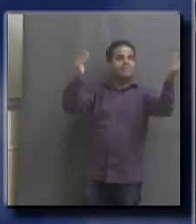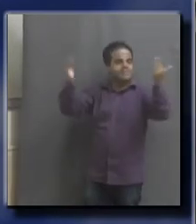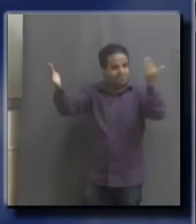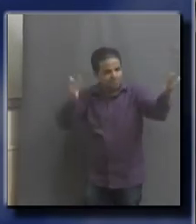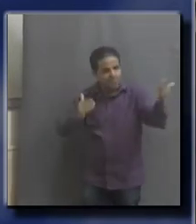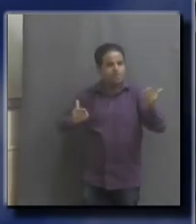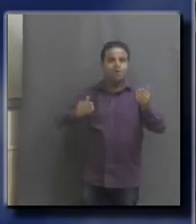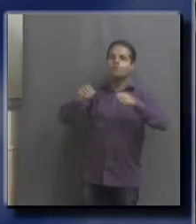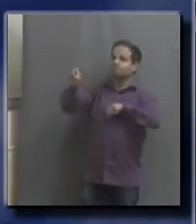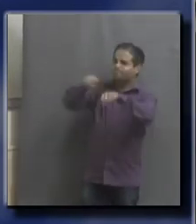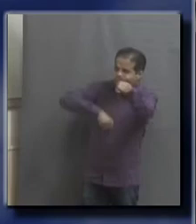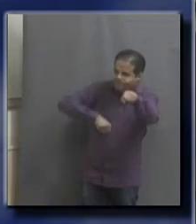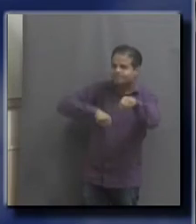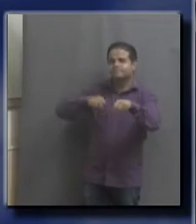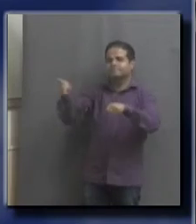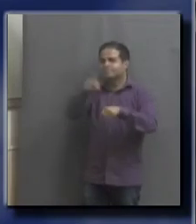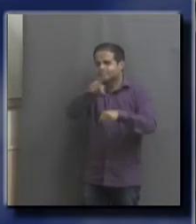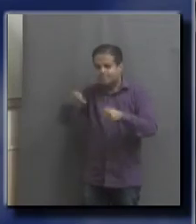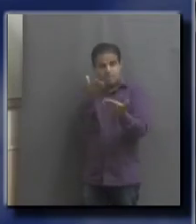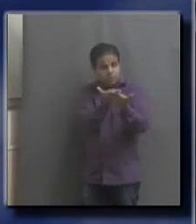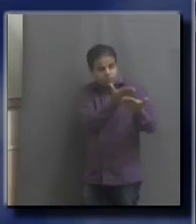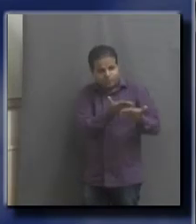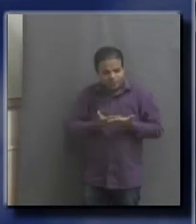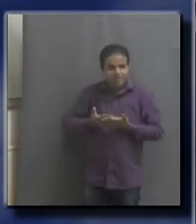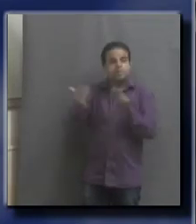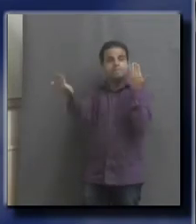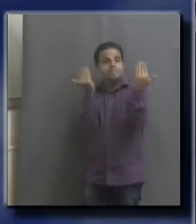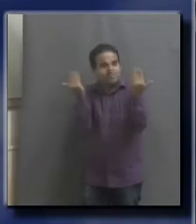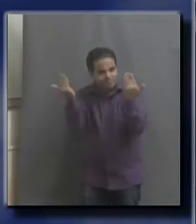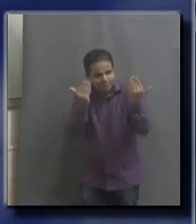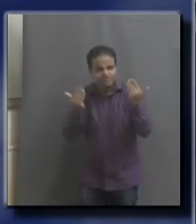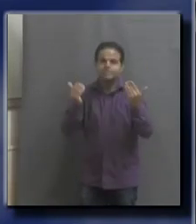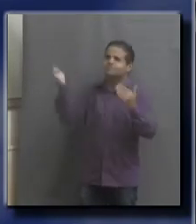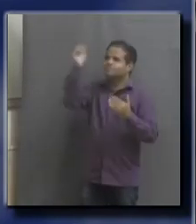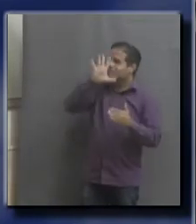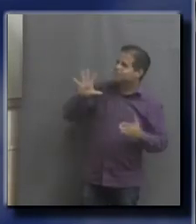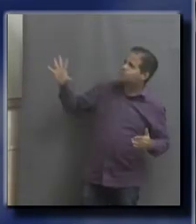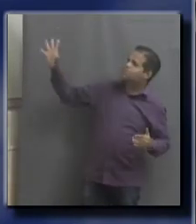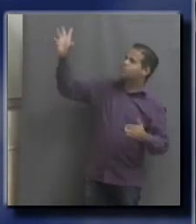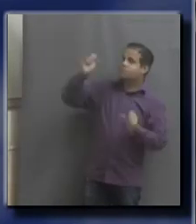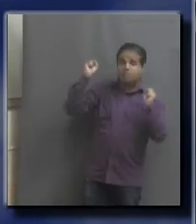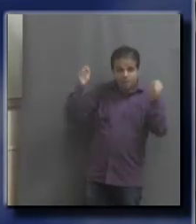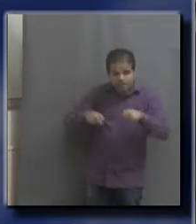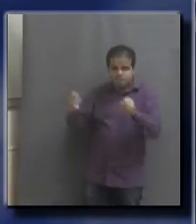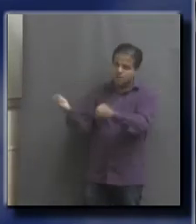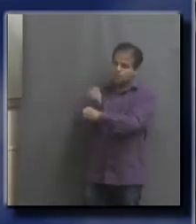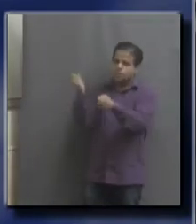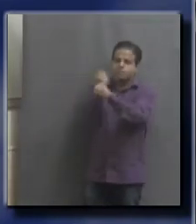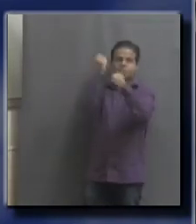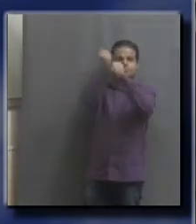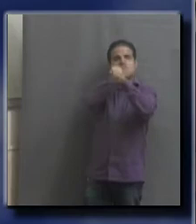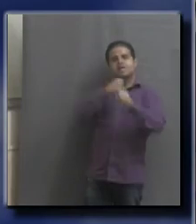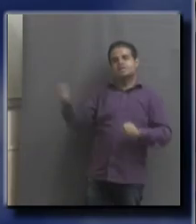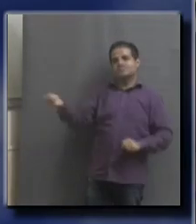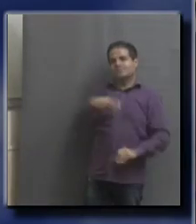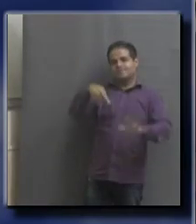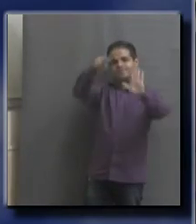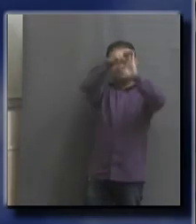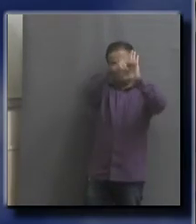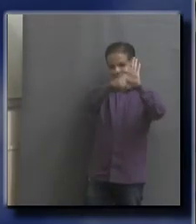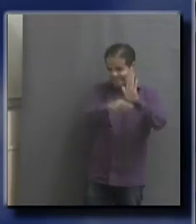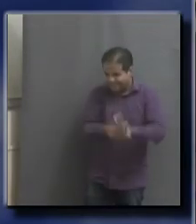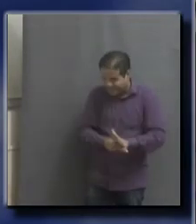psicólogos, dos docentes e dos estudantes de psicologia do Brasil inteiro para construir essas novas diretrizes.